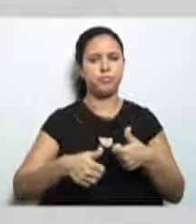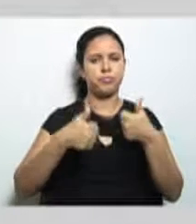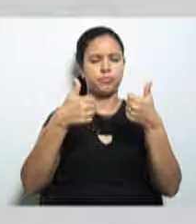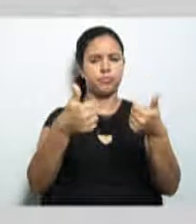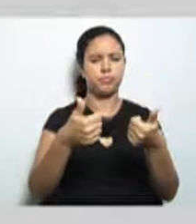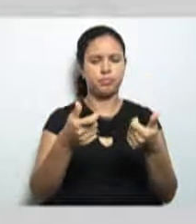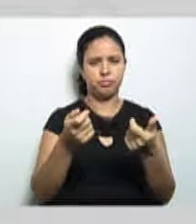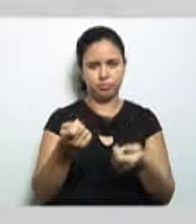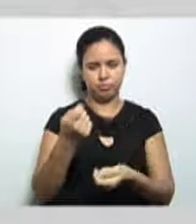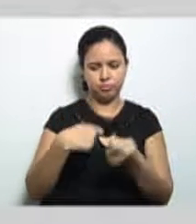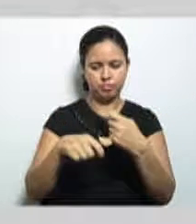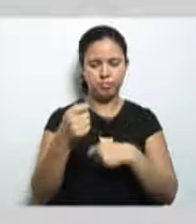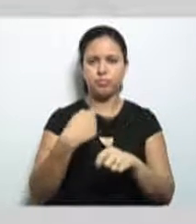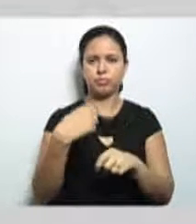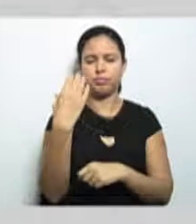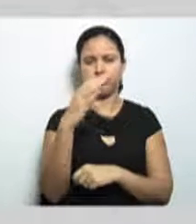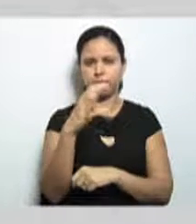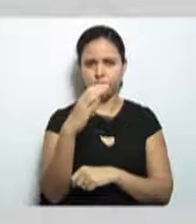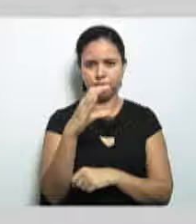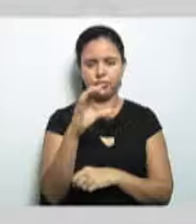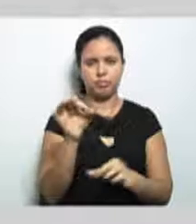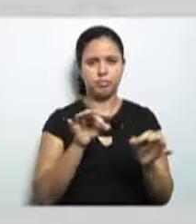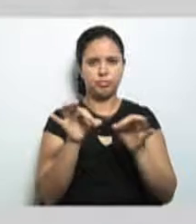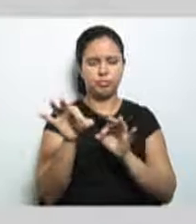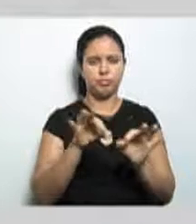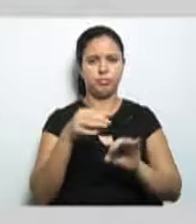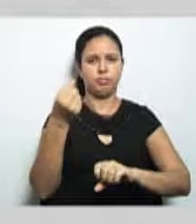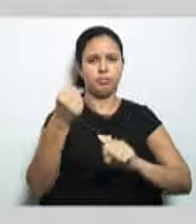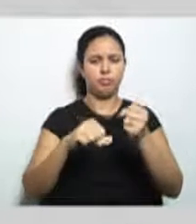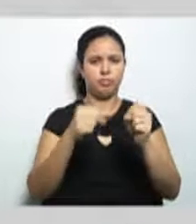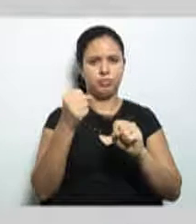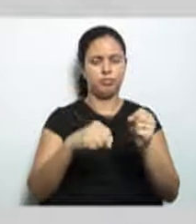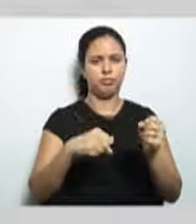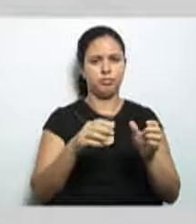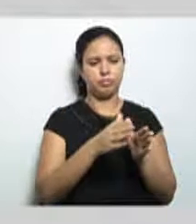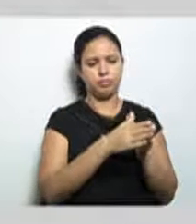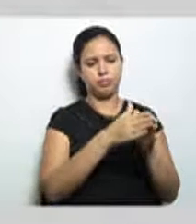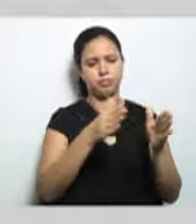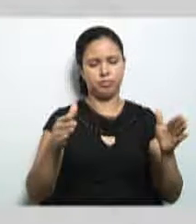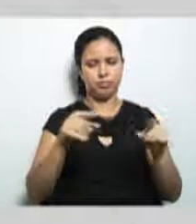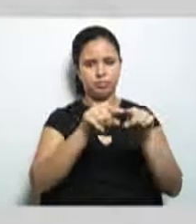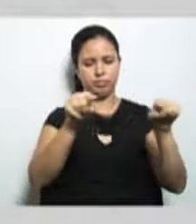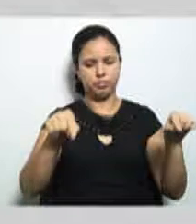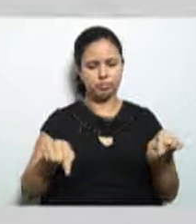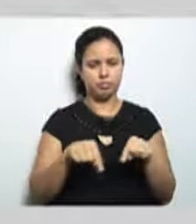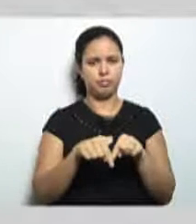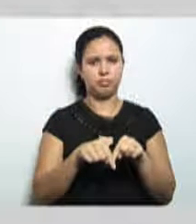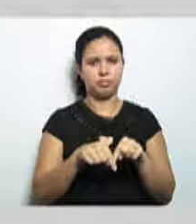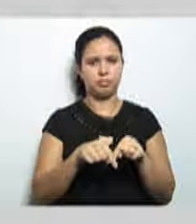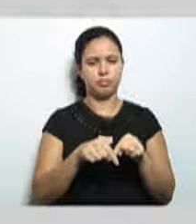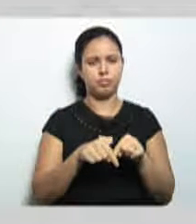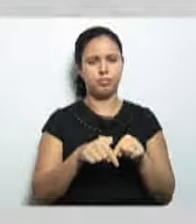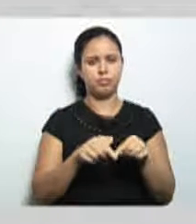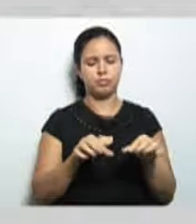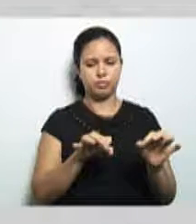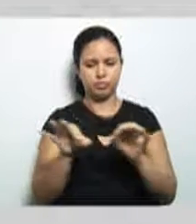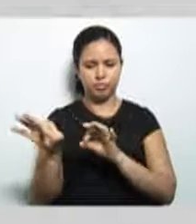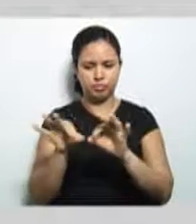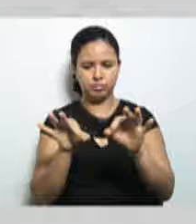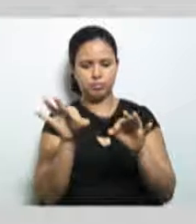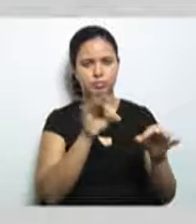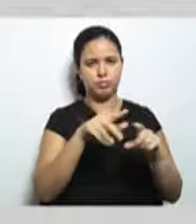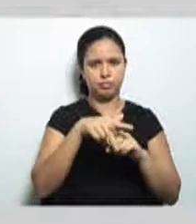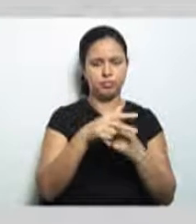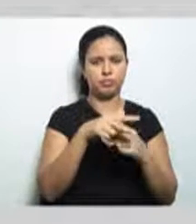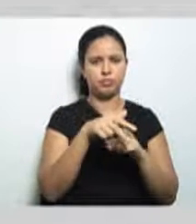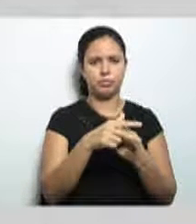administração científica. Ele organizou a sua fábrica com espaço, distribuição das máquinas, pensando a velocidade,